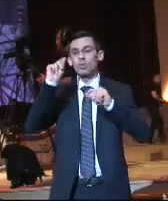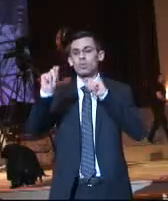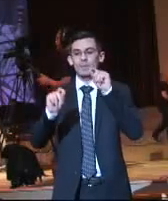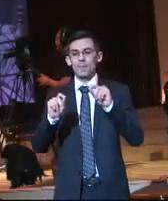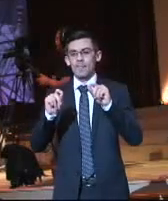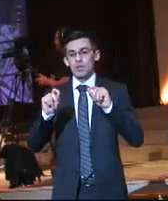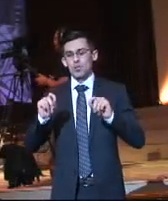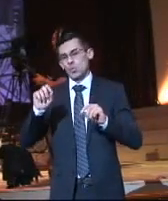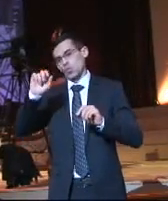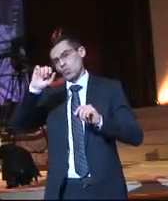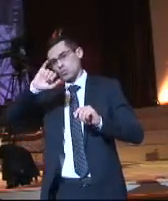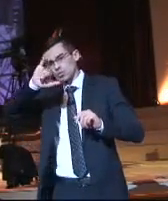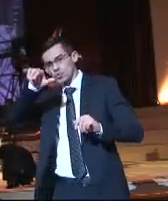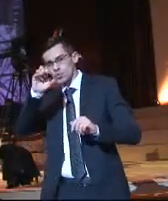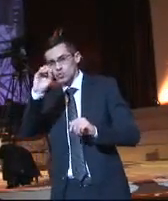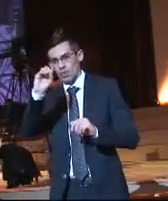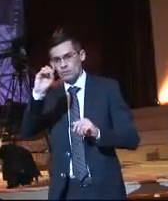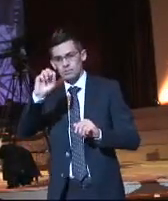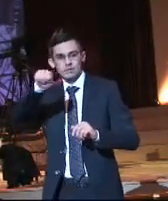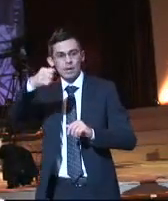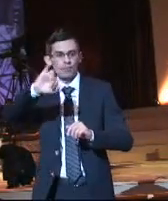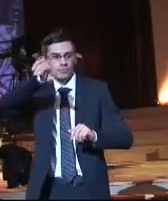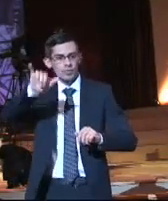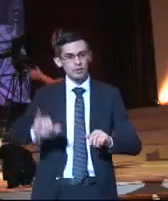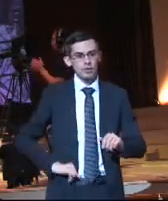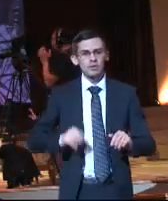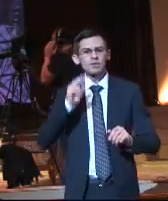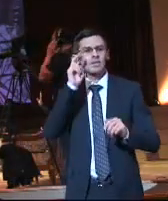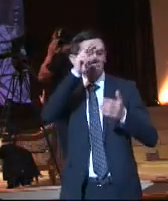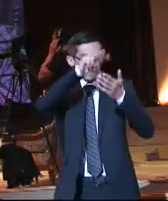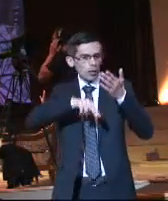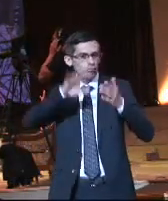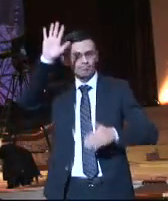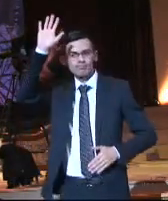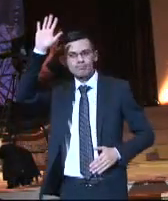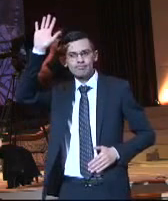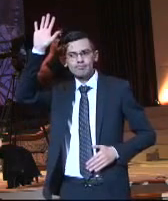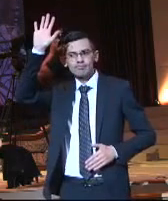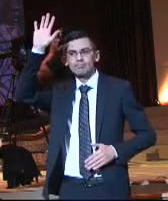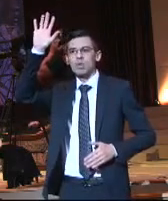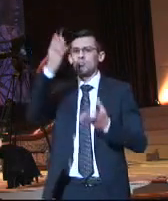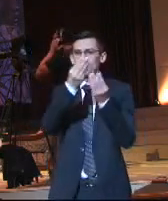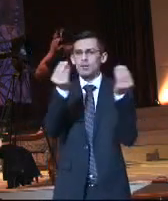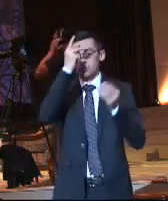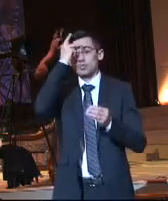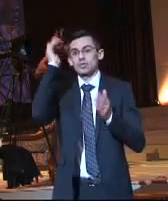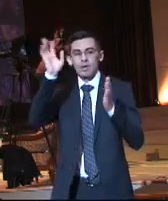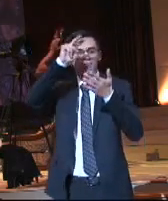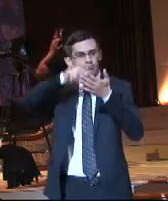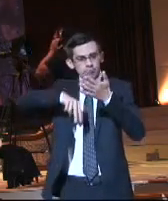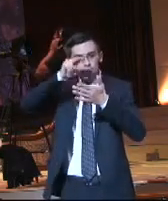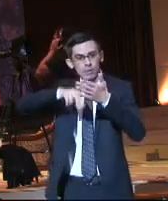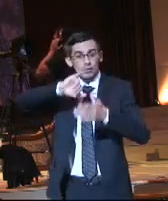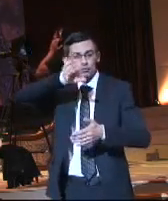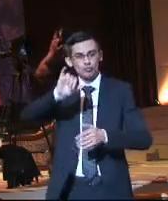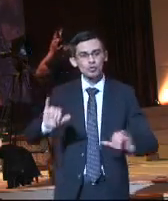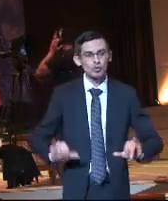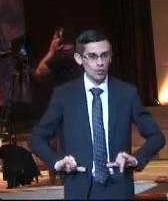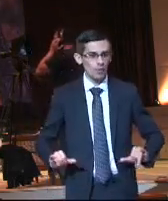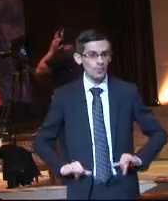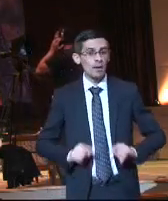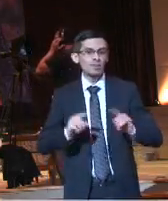o livro de Jó, não é? Quem já leu o livro de Jó na Bíblia aqui? Ó, grande parte aqui já leu, não é? E eu tive